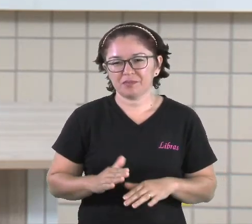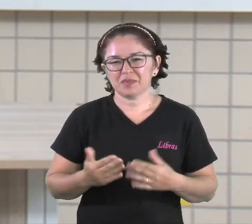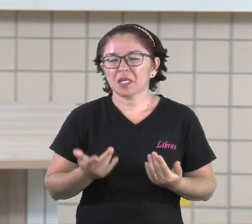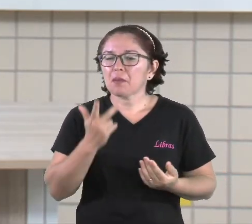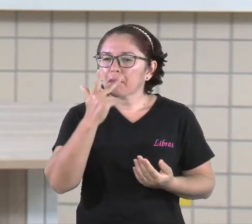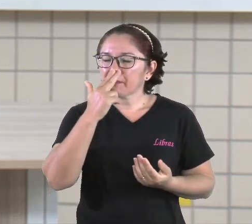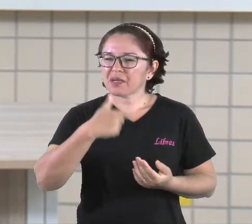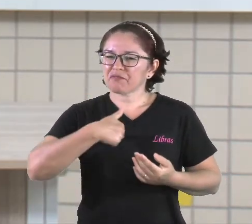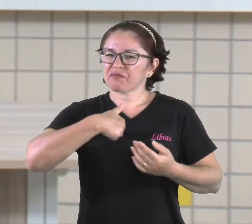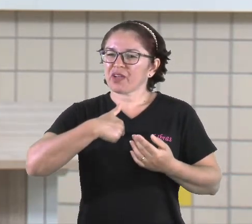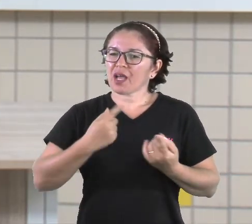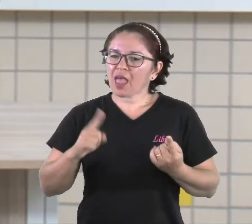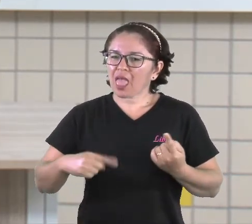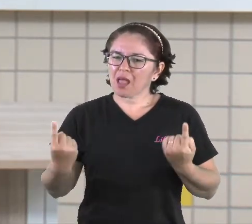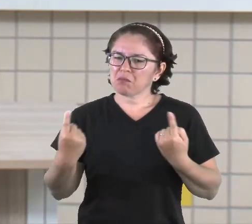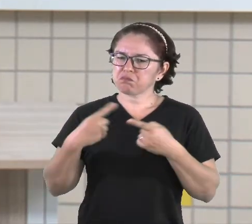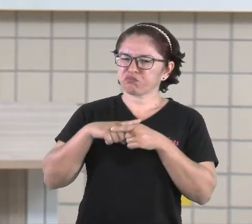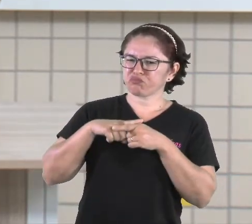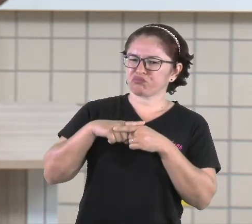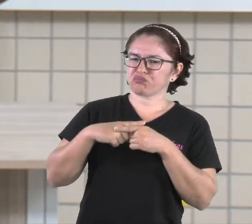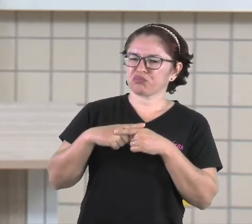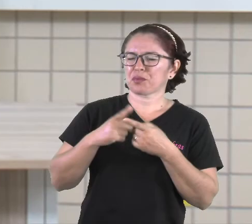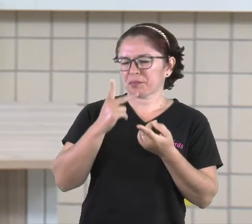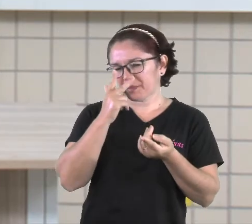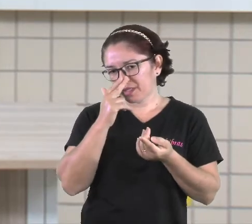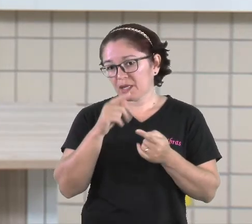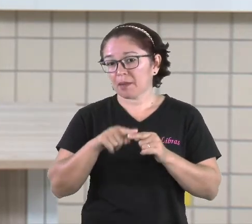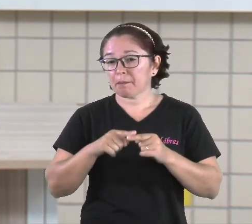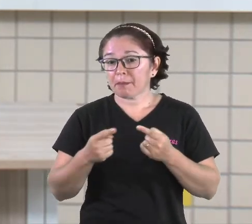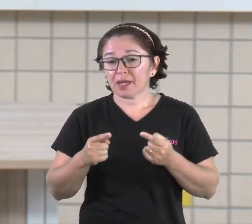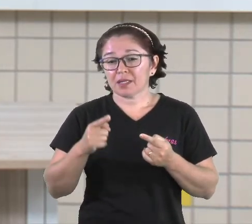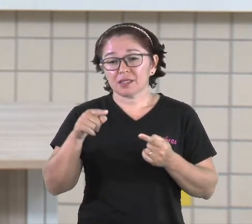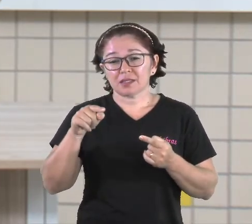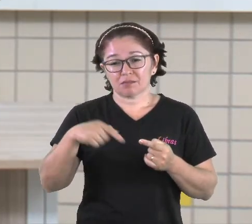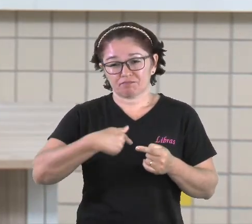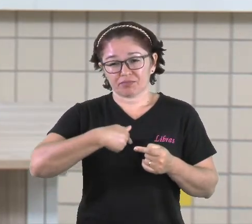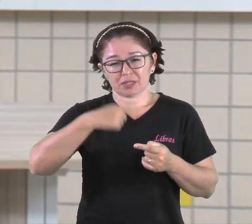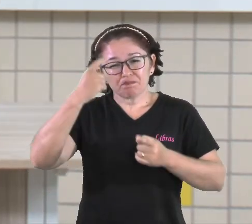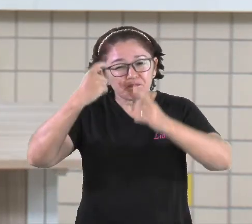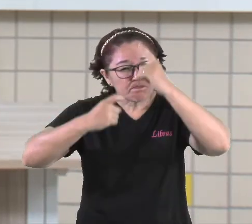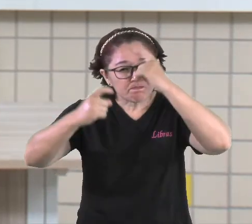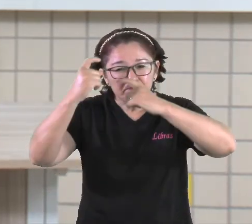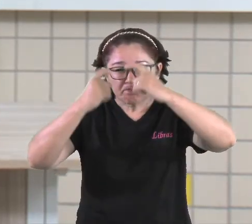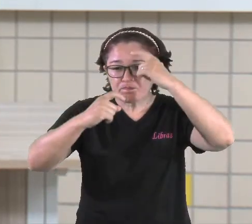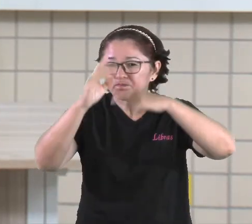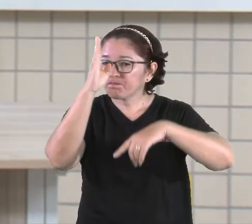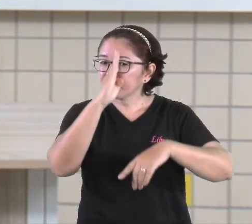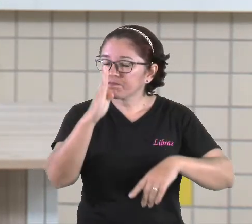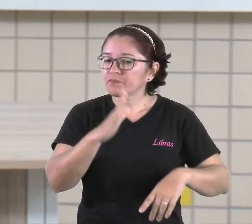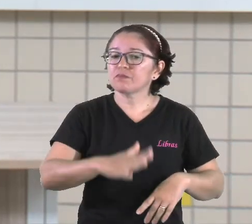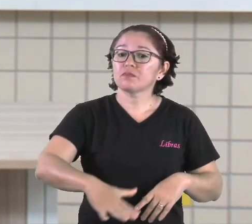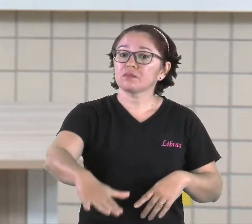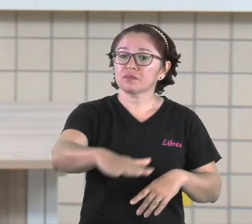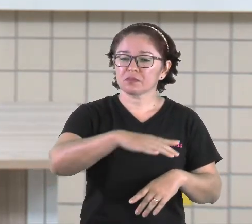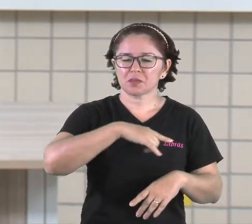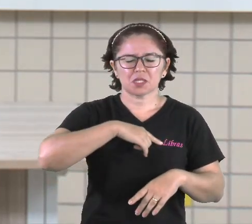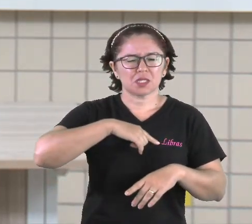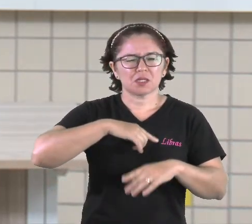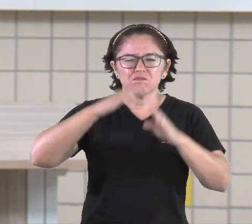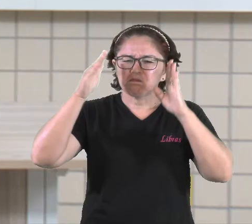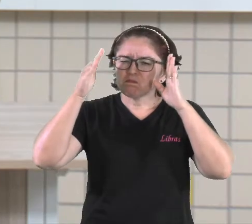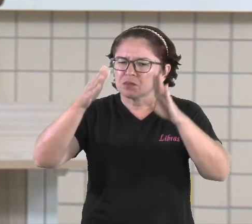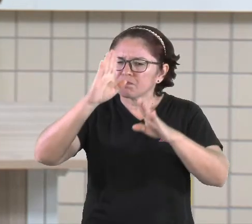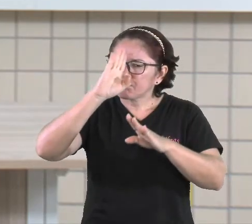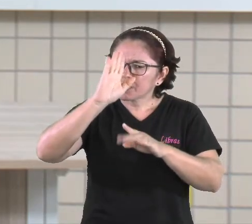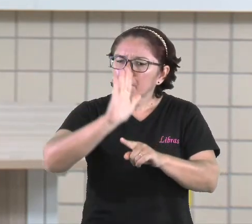esse ideal nacionalista. Ele defendia os interesses, para ele os interesses do país estavam acima de